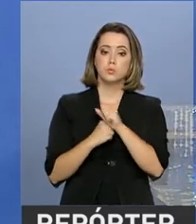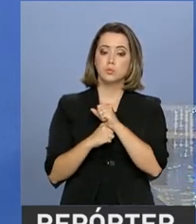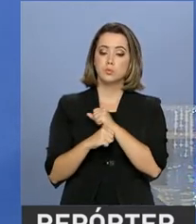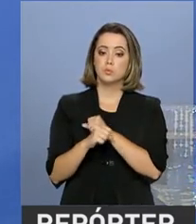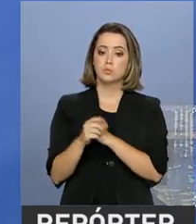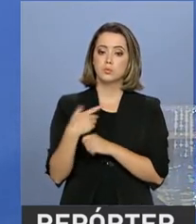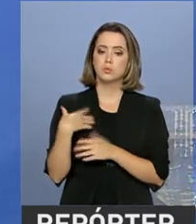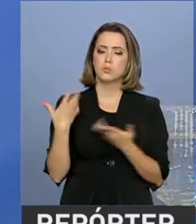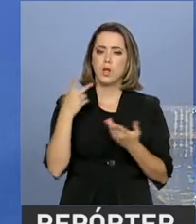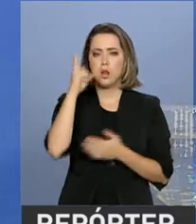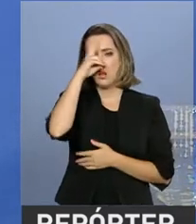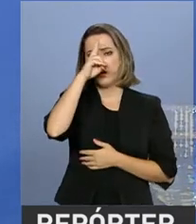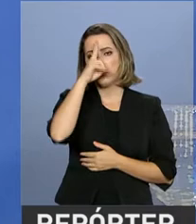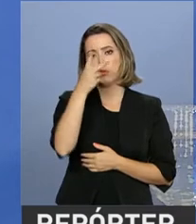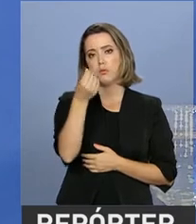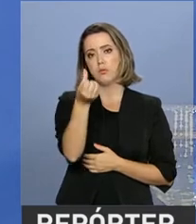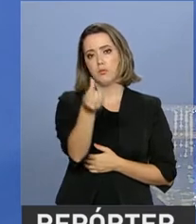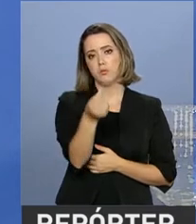que